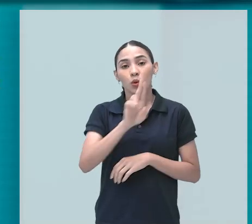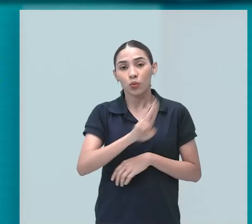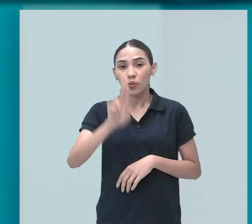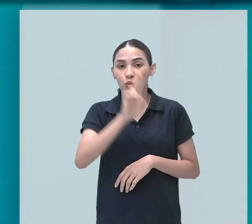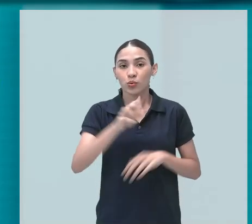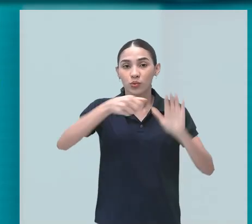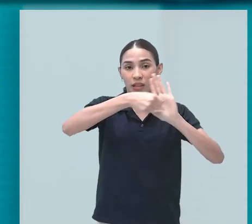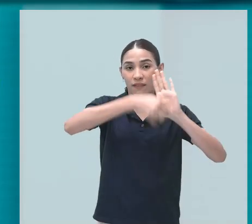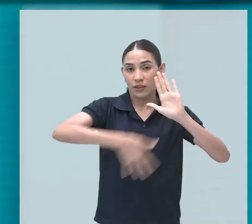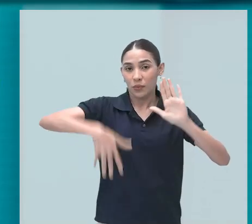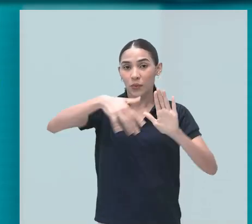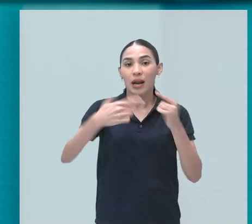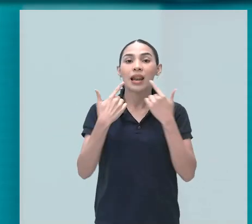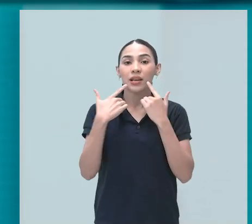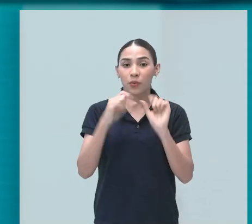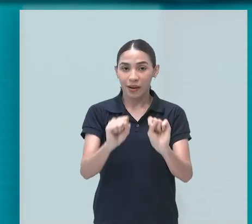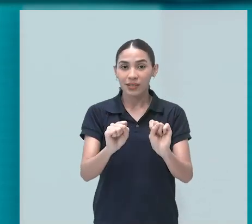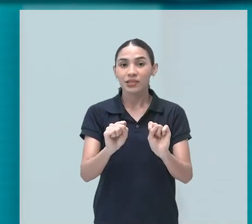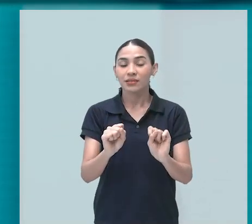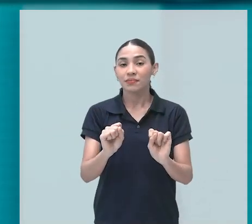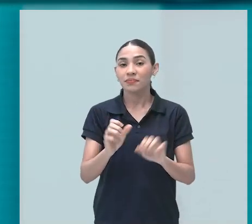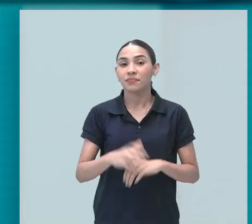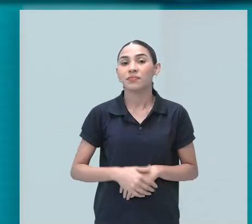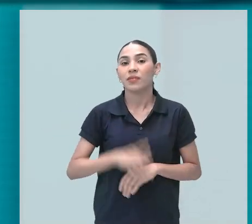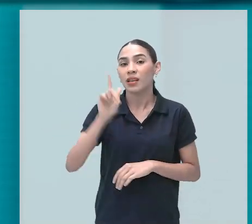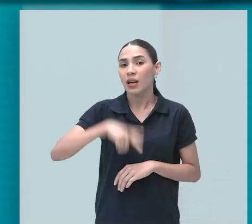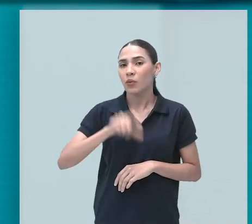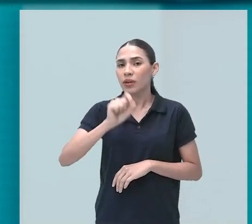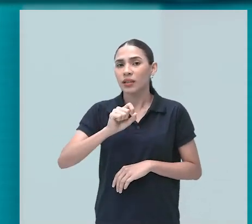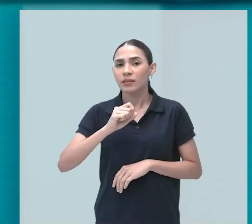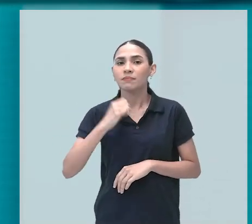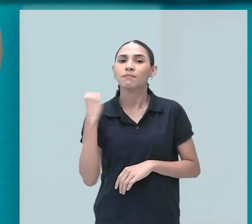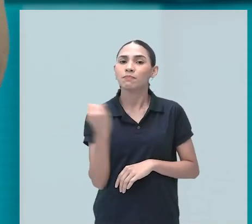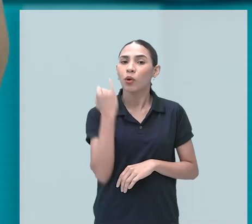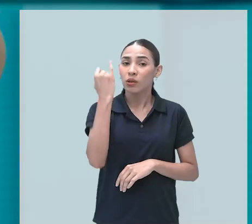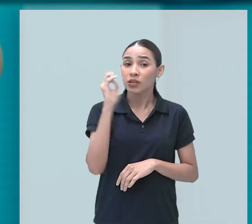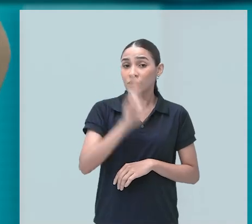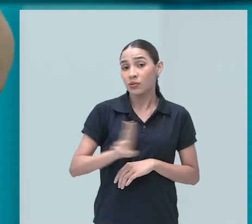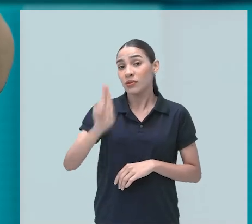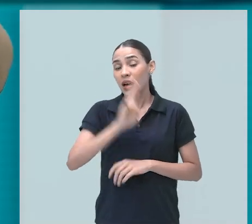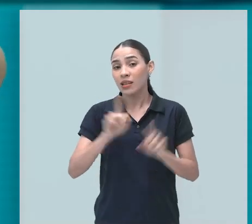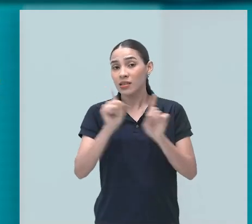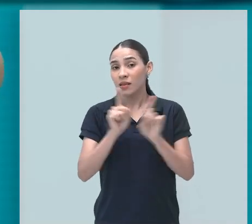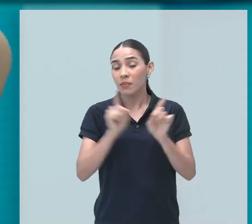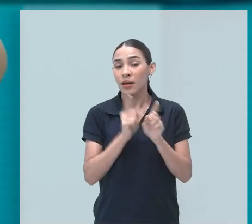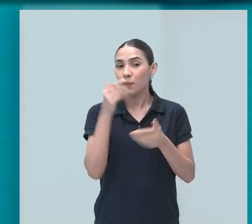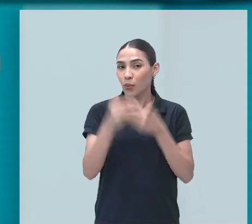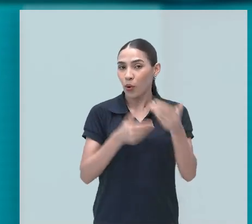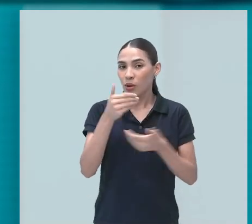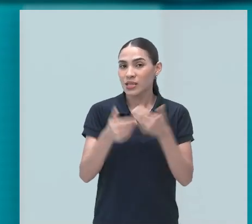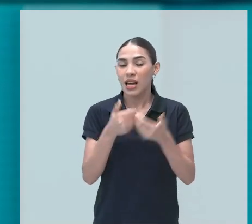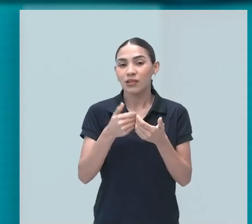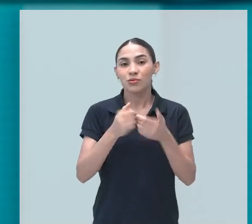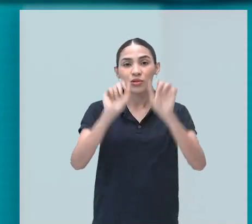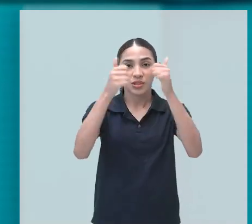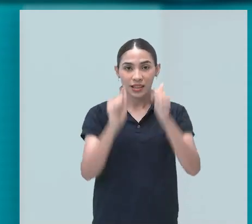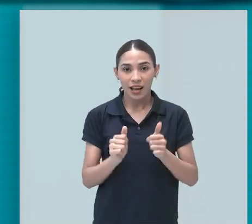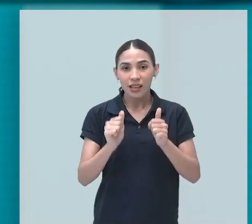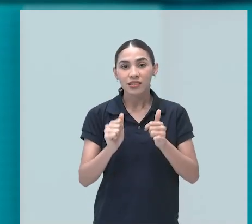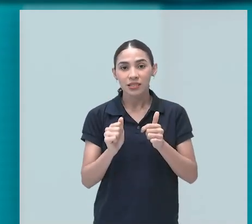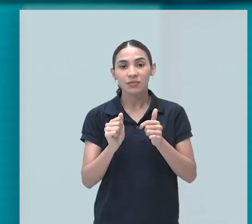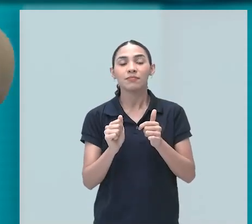das figuras de linguagem, não é? Elas são muito empregadas justamente para esse processo de constituição